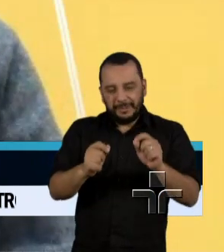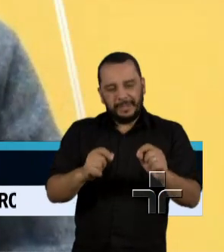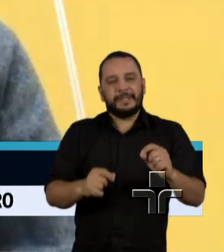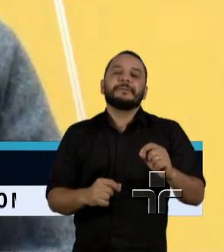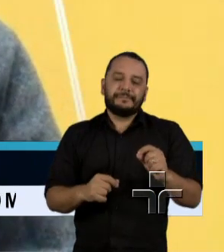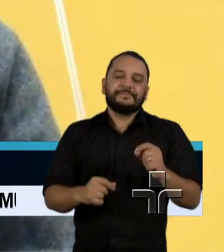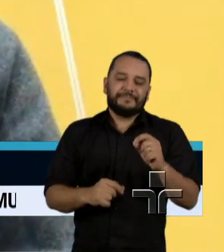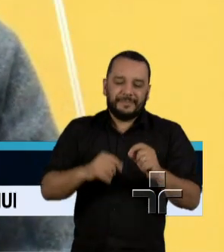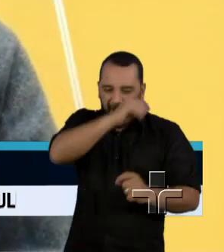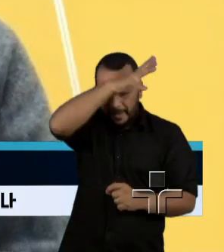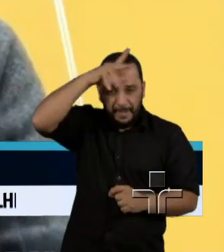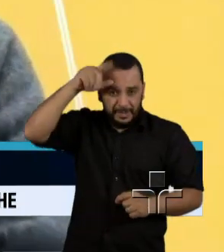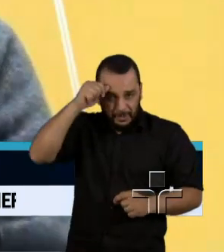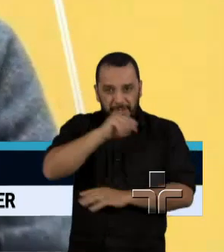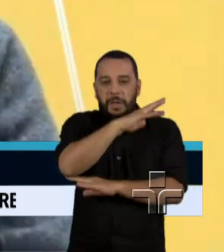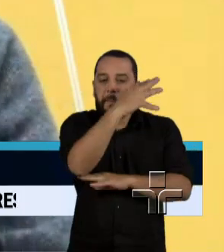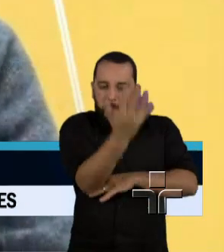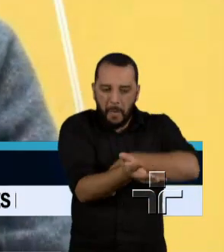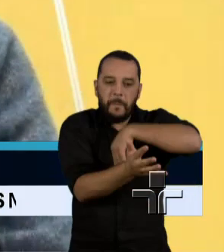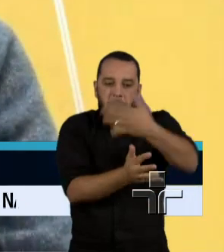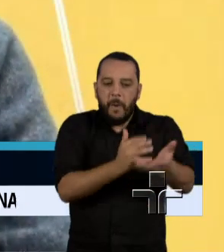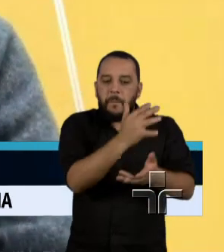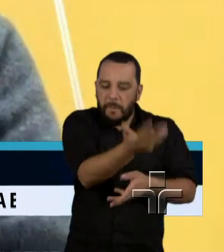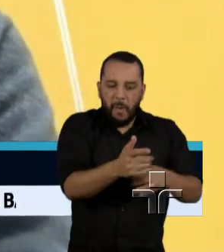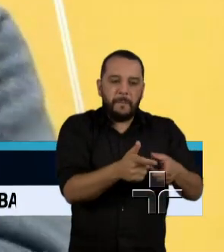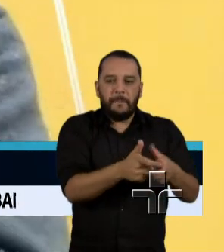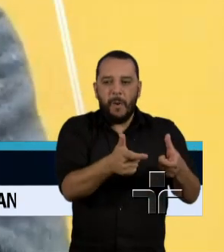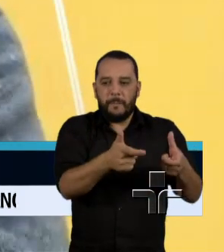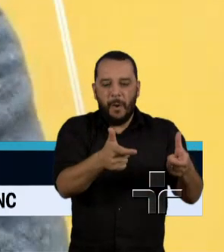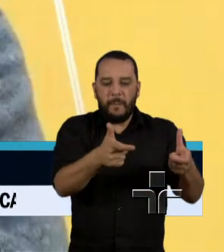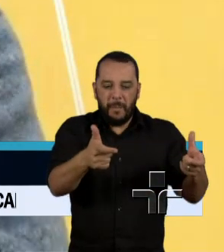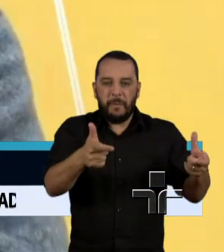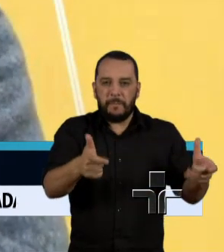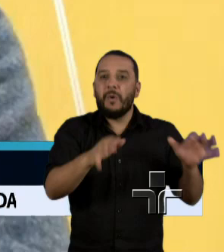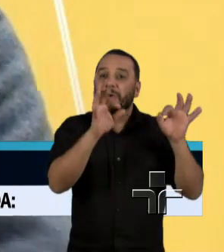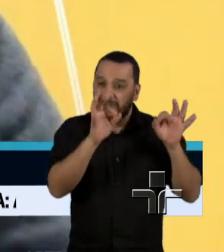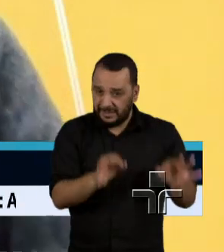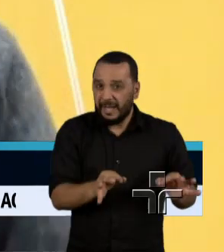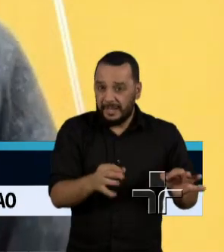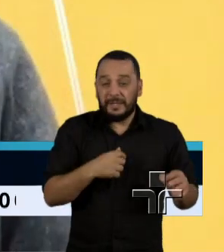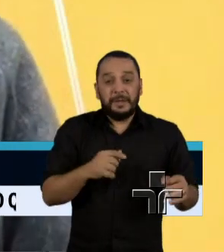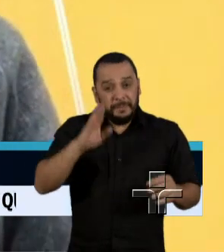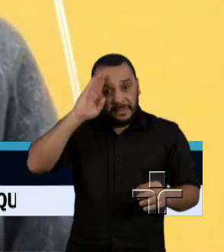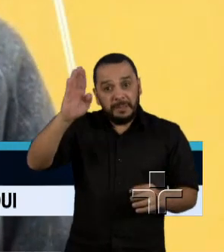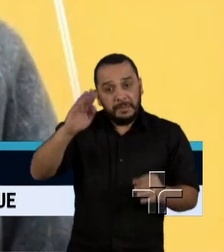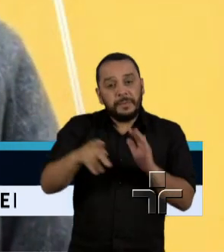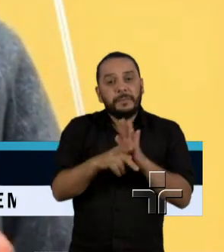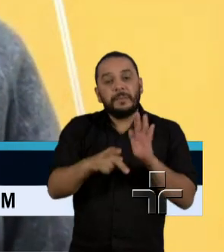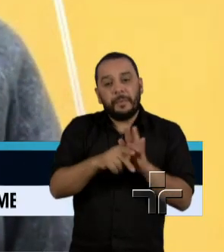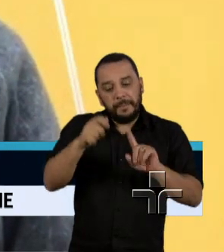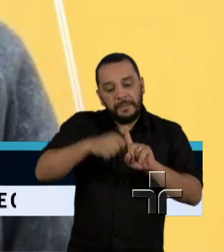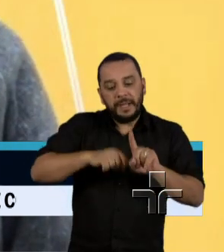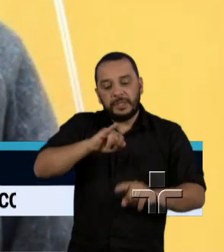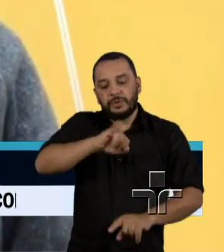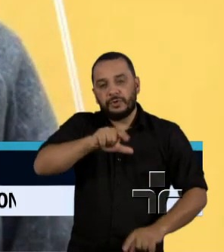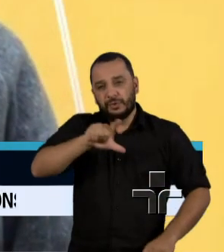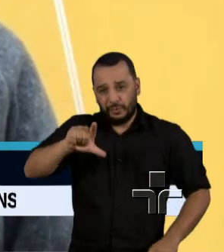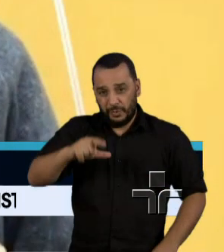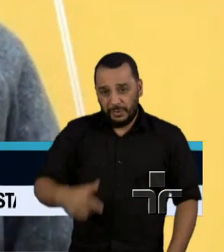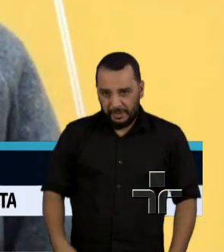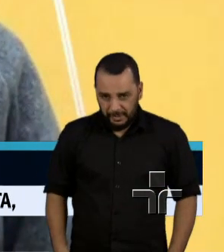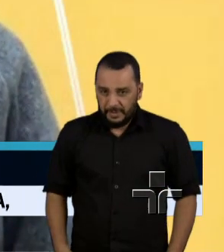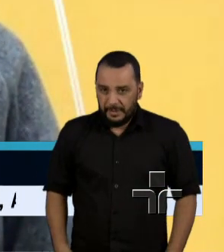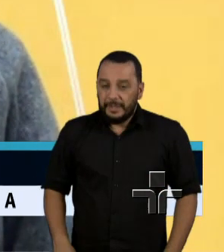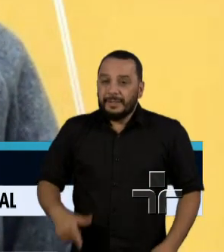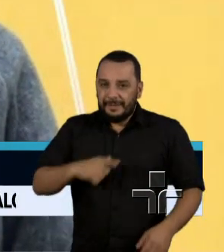cresceu no último ano, cresceu no primeiro semestre e cresceu no último mês de julho. E como esses sistemas de